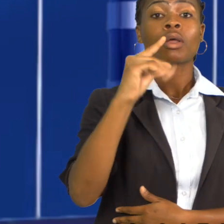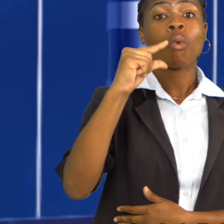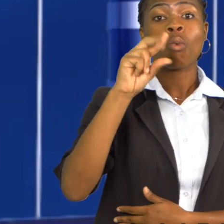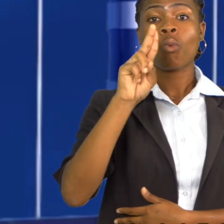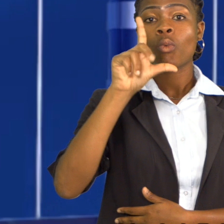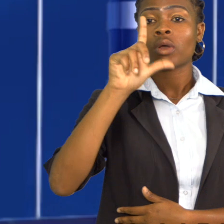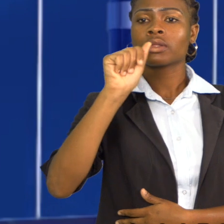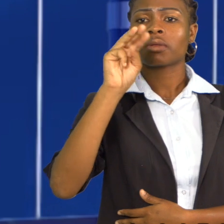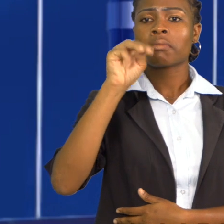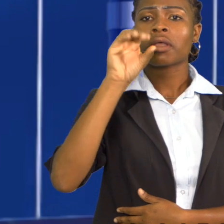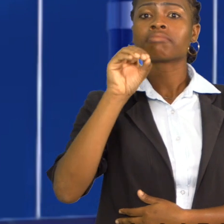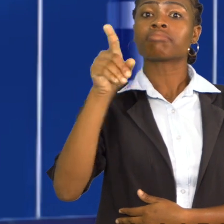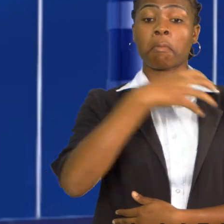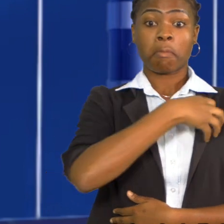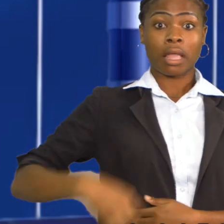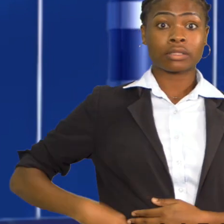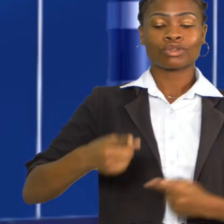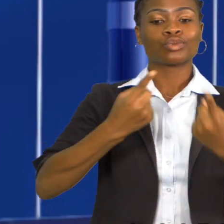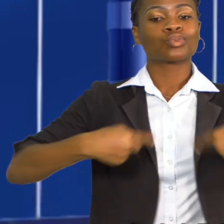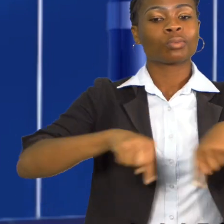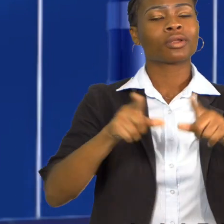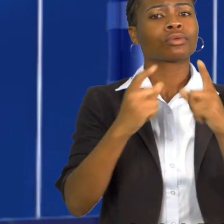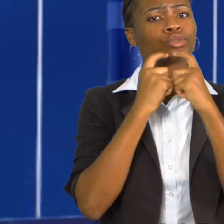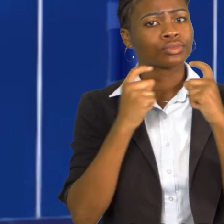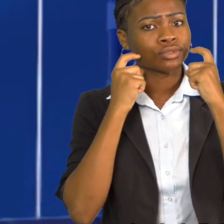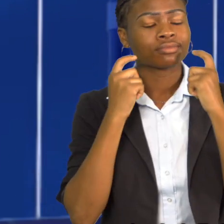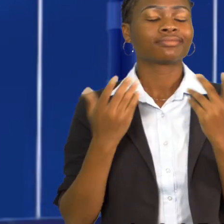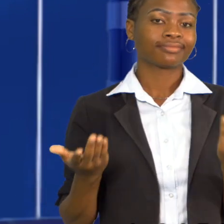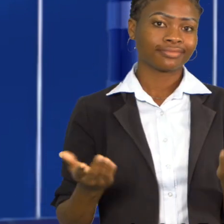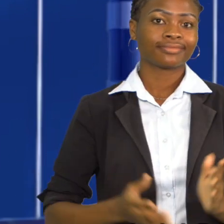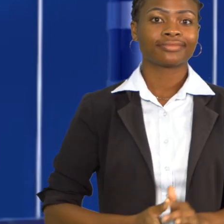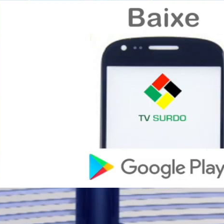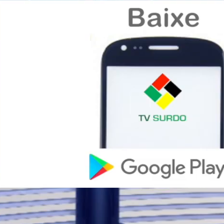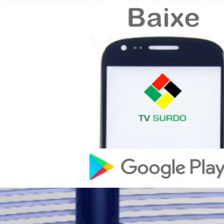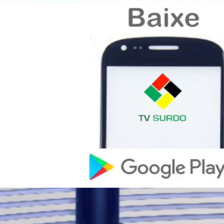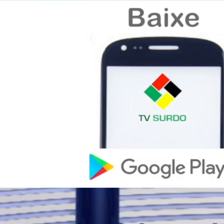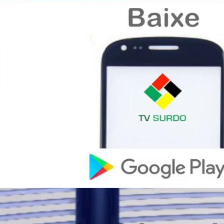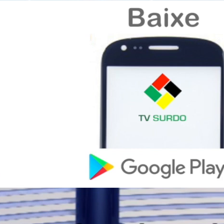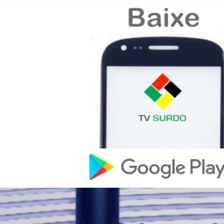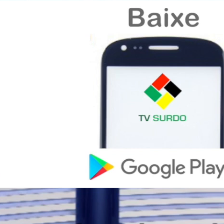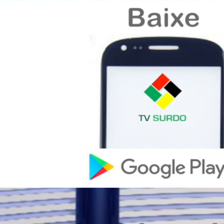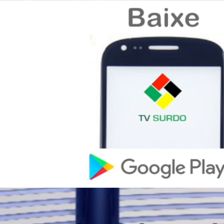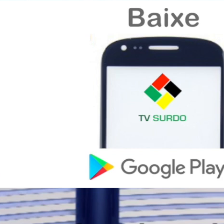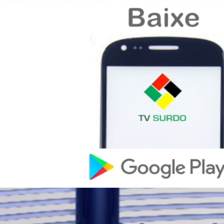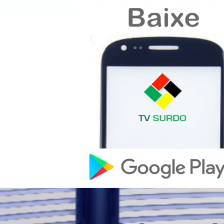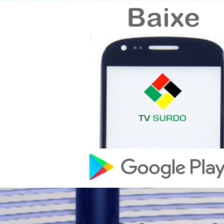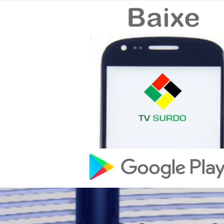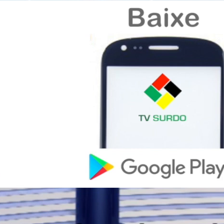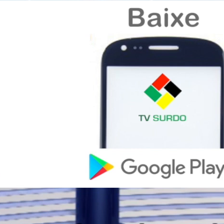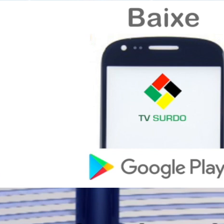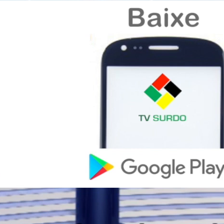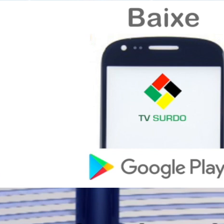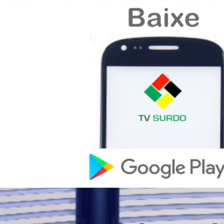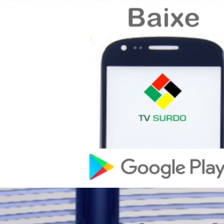depois do Farida Gulamo, ex-presidente do Comitê Paralímpico de Moçambique. Acompanhe como ela adquiriu a